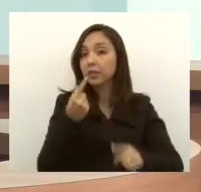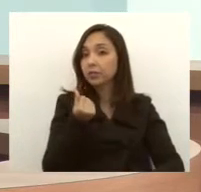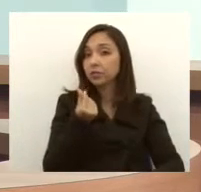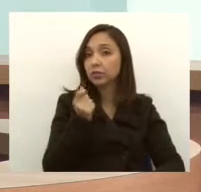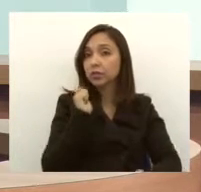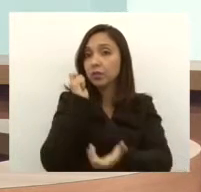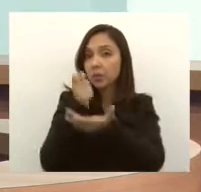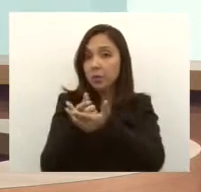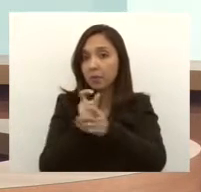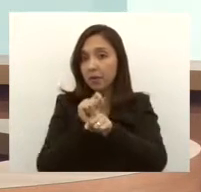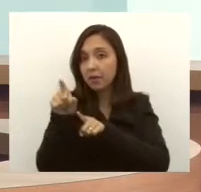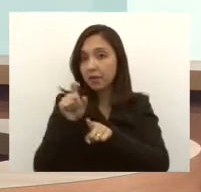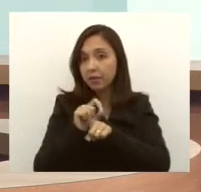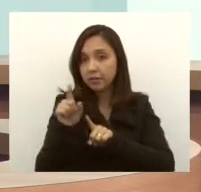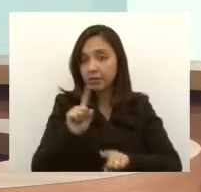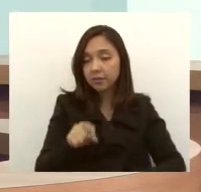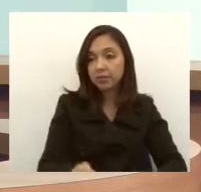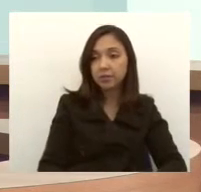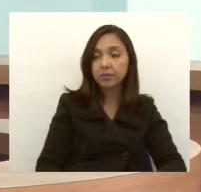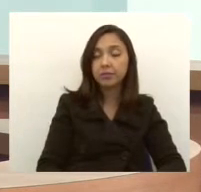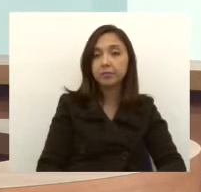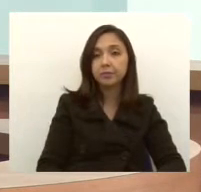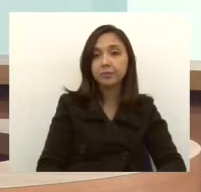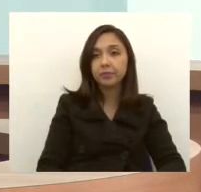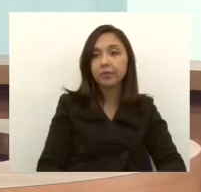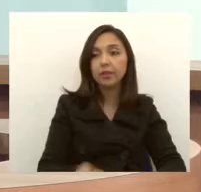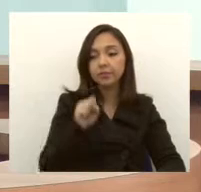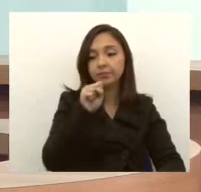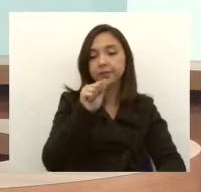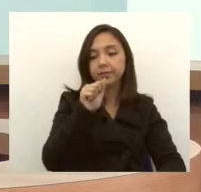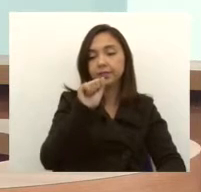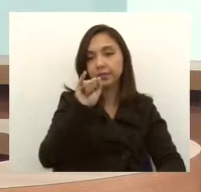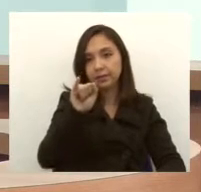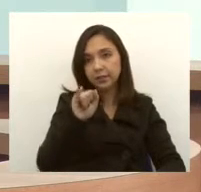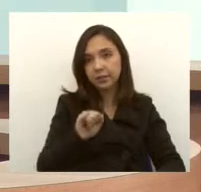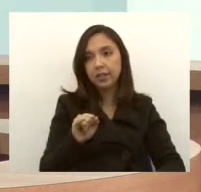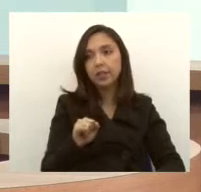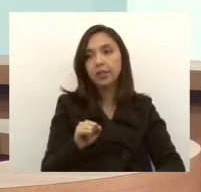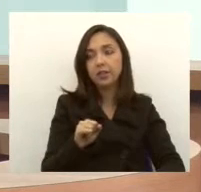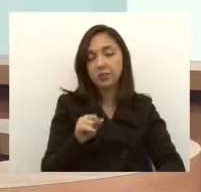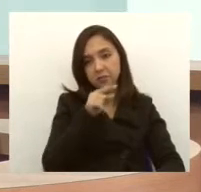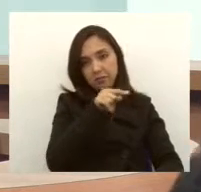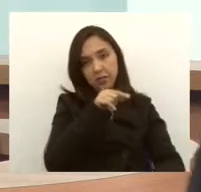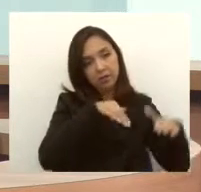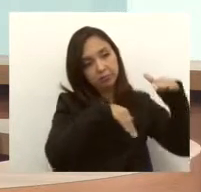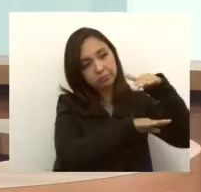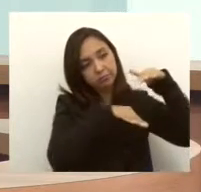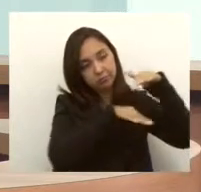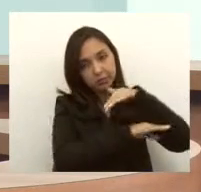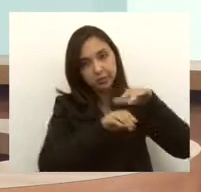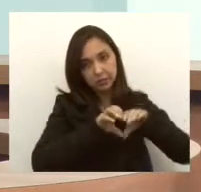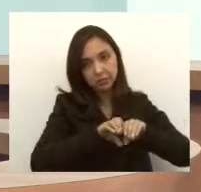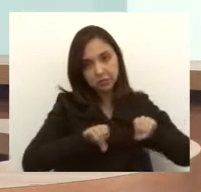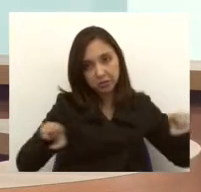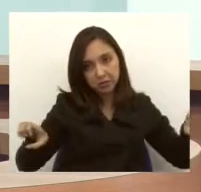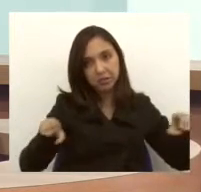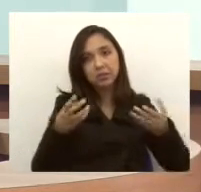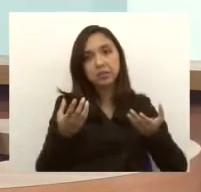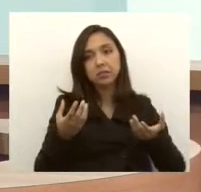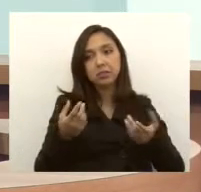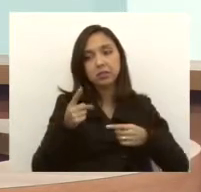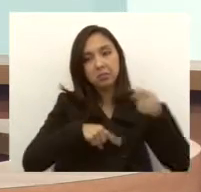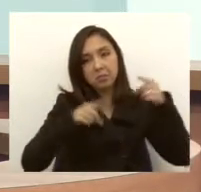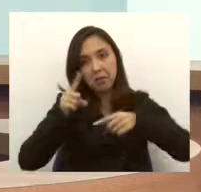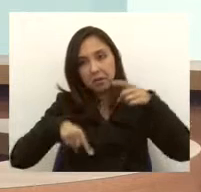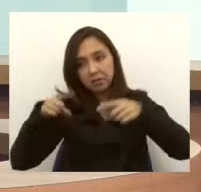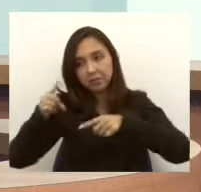não tem dinheiro para pagar o aluguel. O SAAI em seu estoque de canalização de materiais para